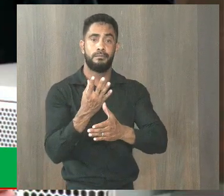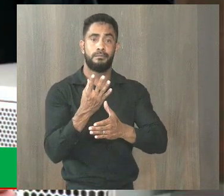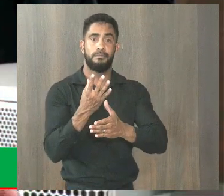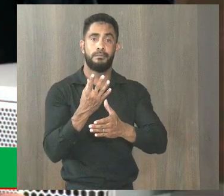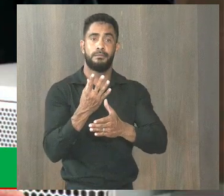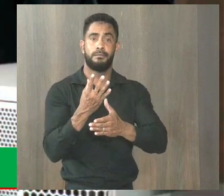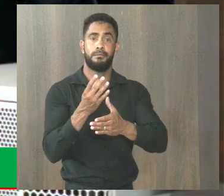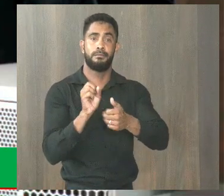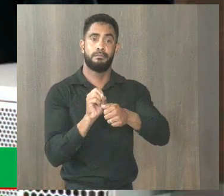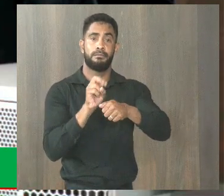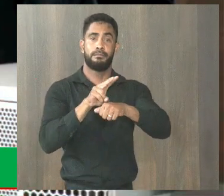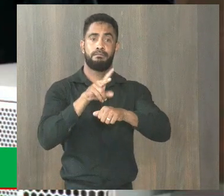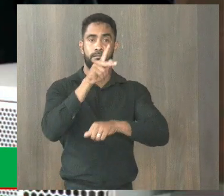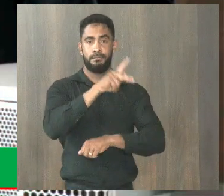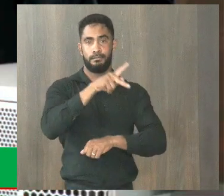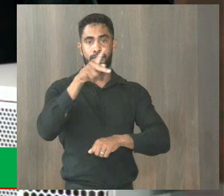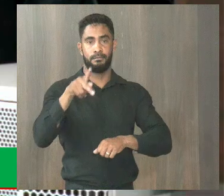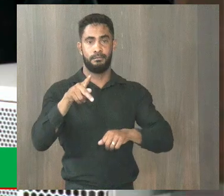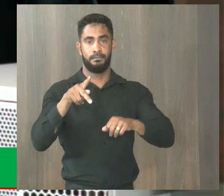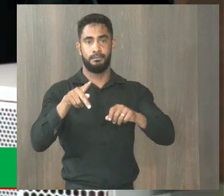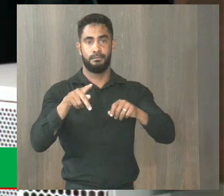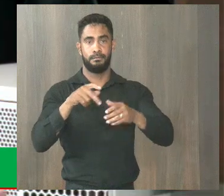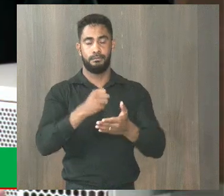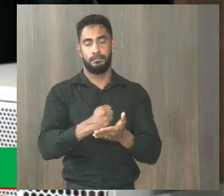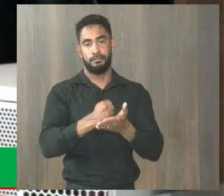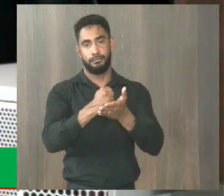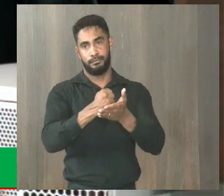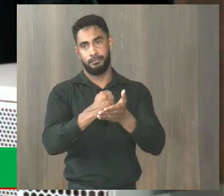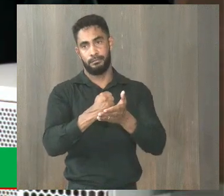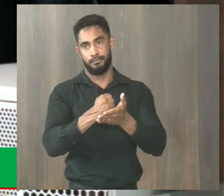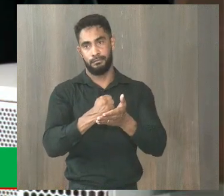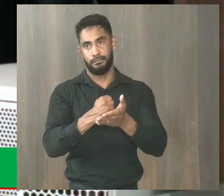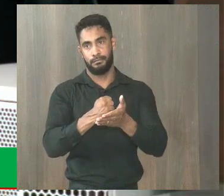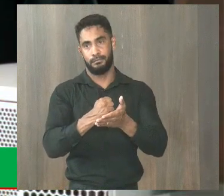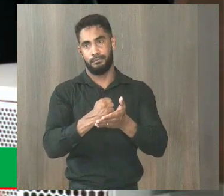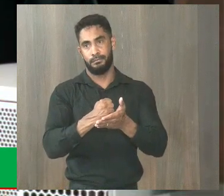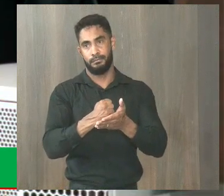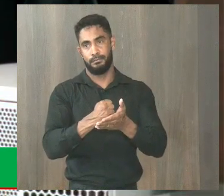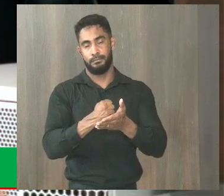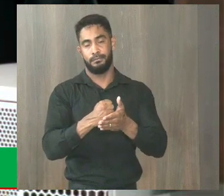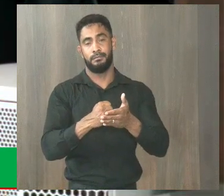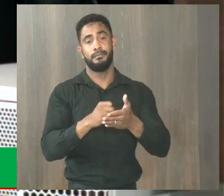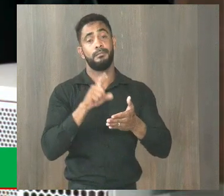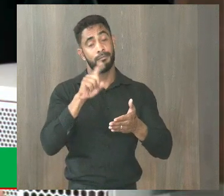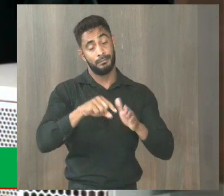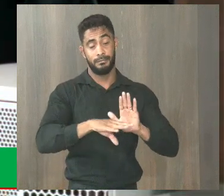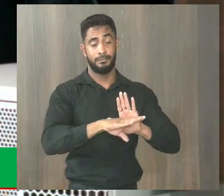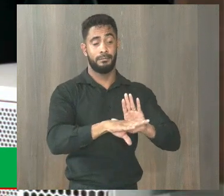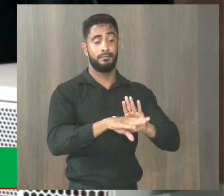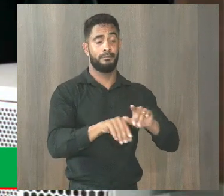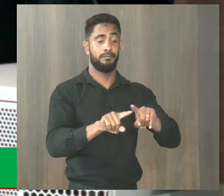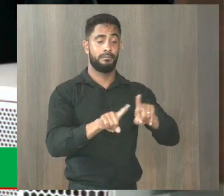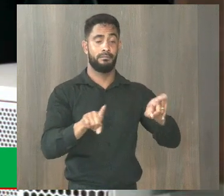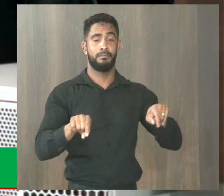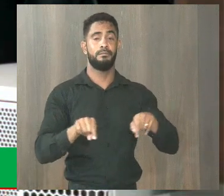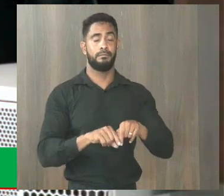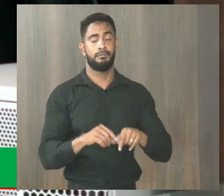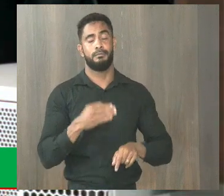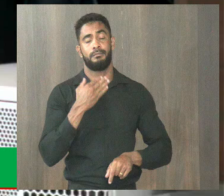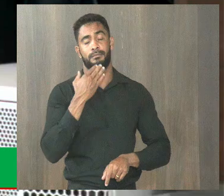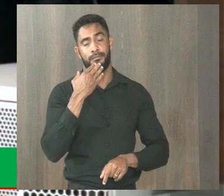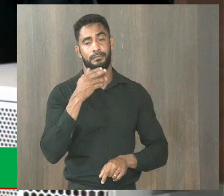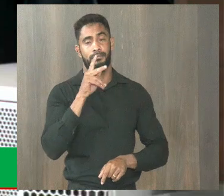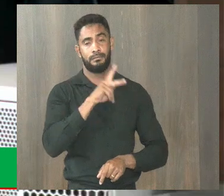de professor de apoio, que nós não temos a criação desse cargo de professor de apoio. Está aí como auxiliar de classe. Então, vem pedir isso aí para